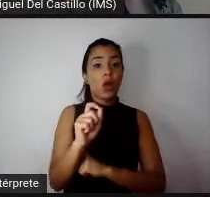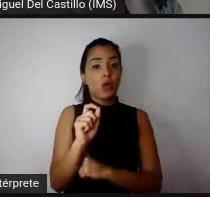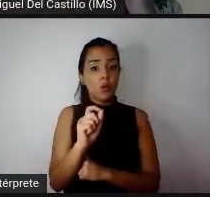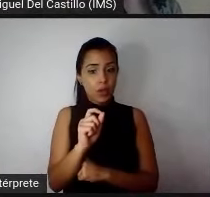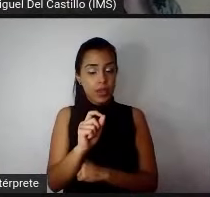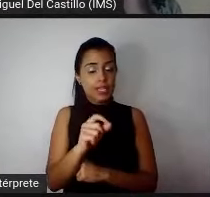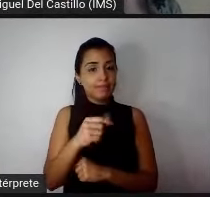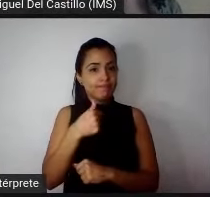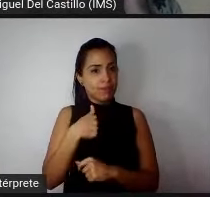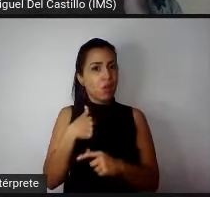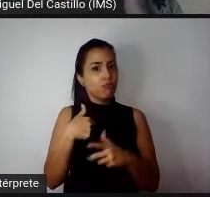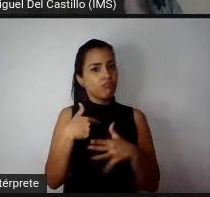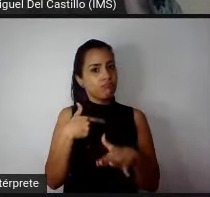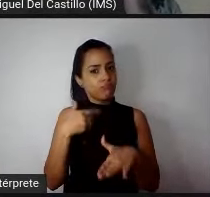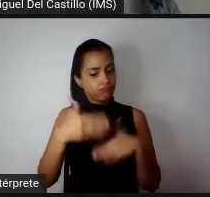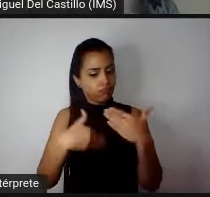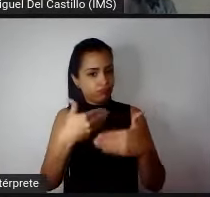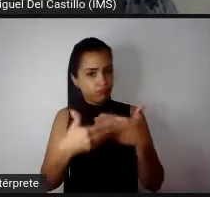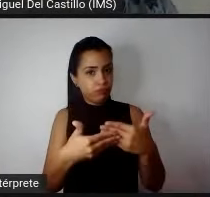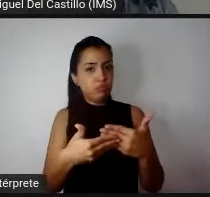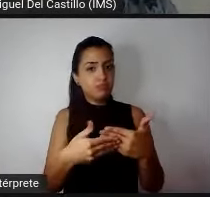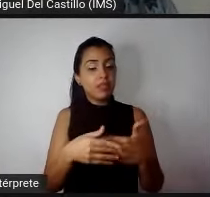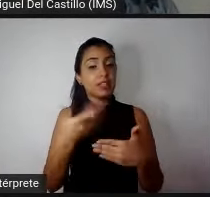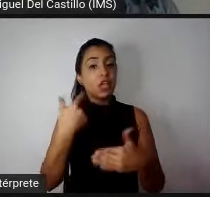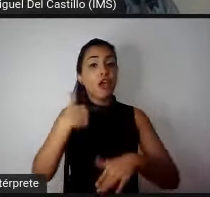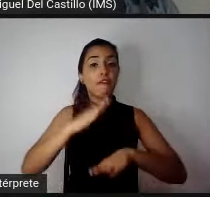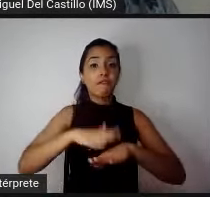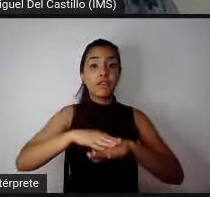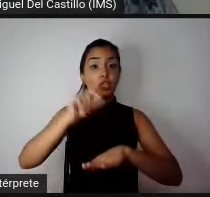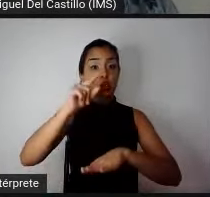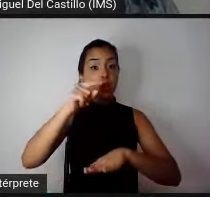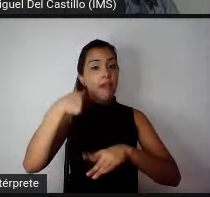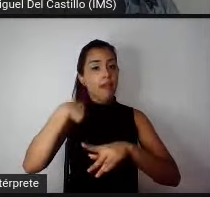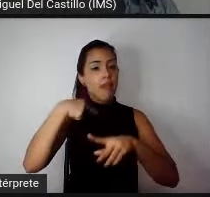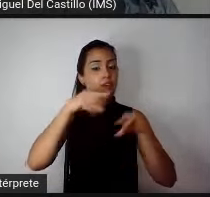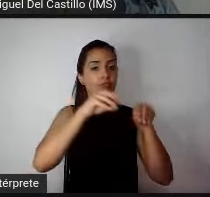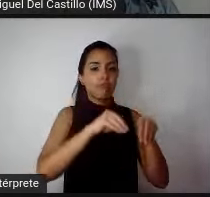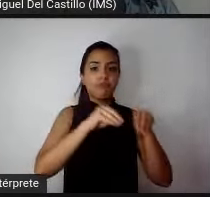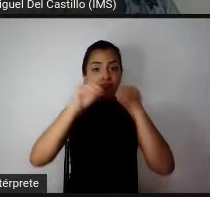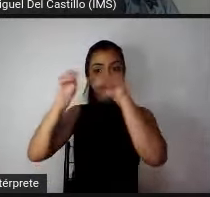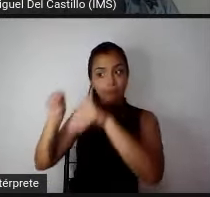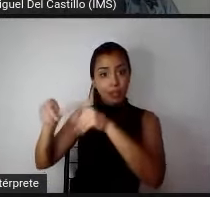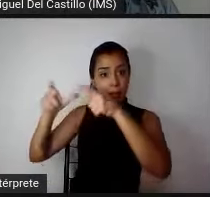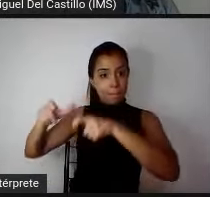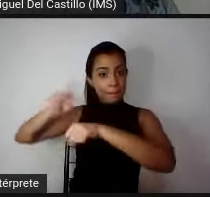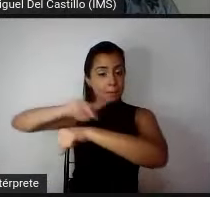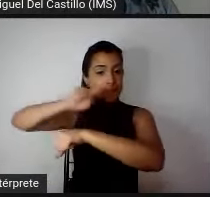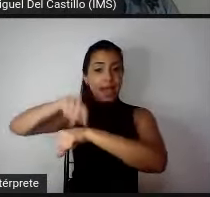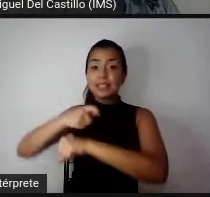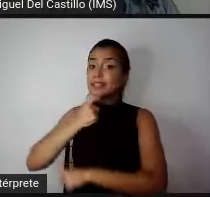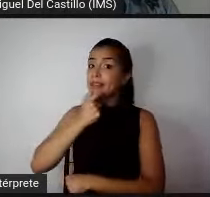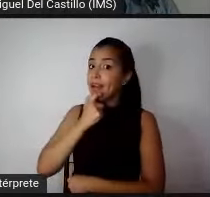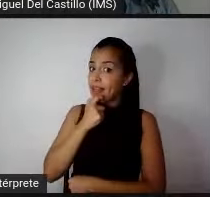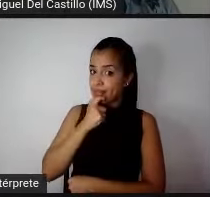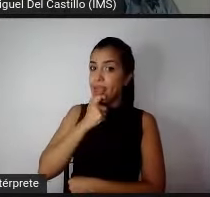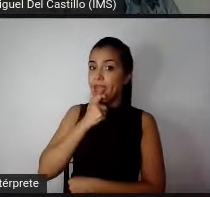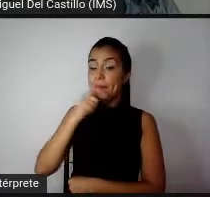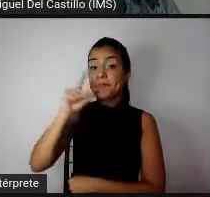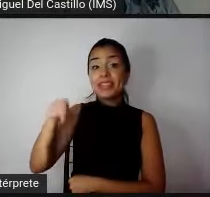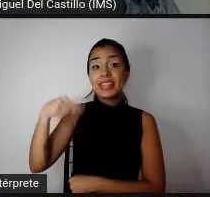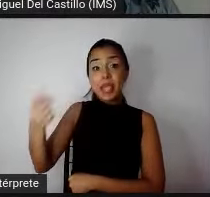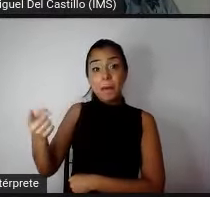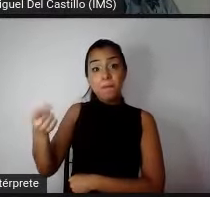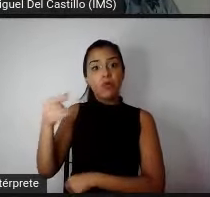passei na Inglaterra através da língua. Então, depois fui para a Suíça